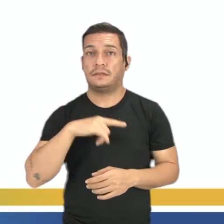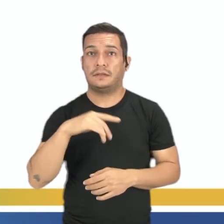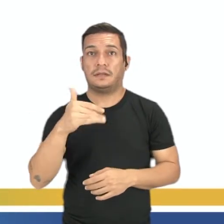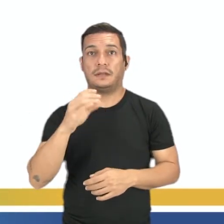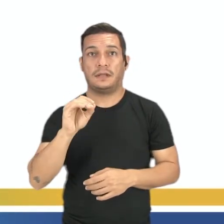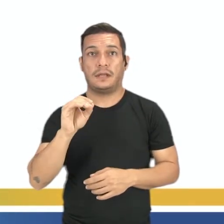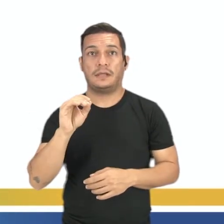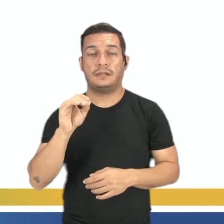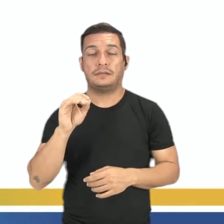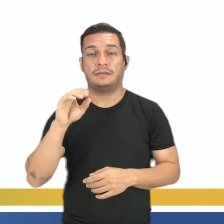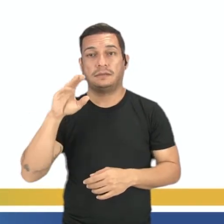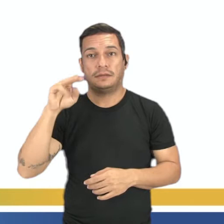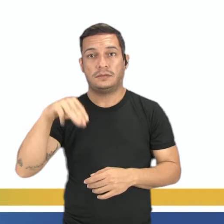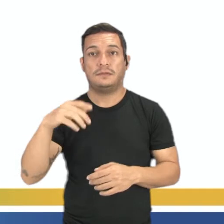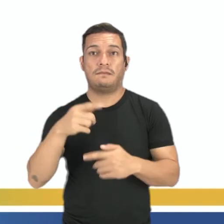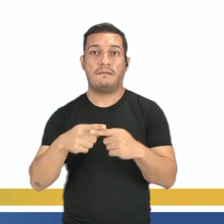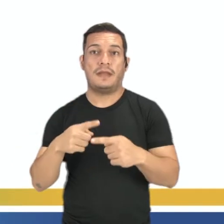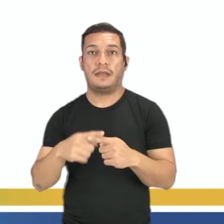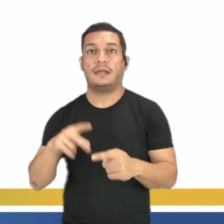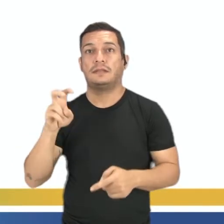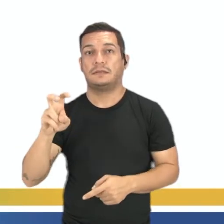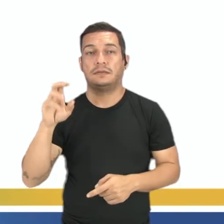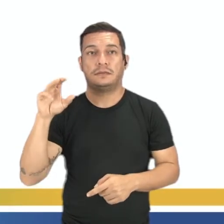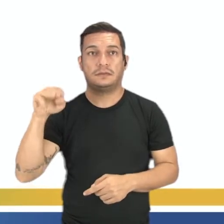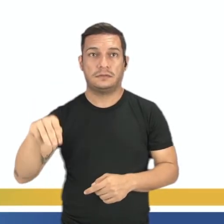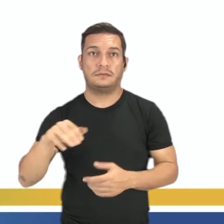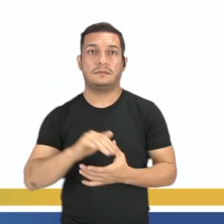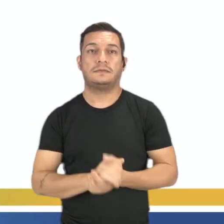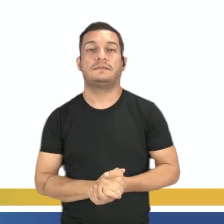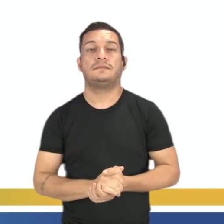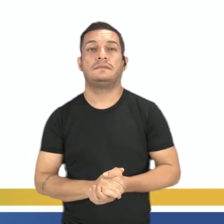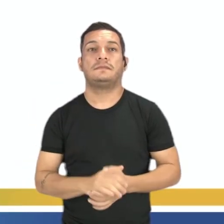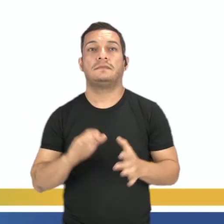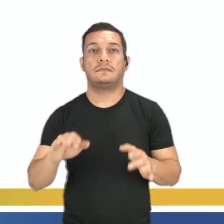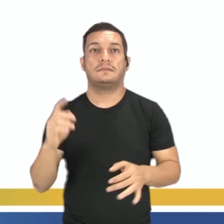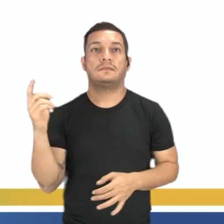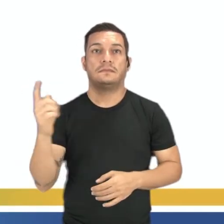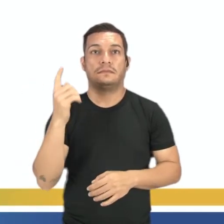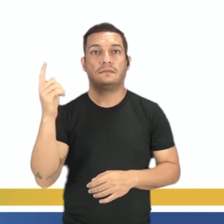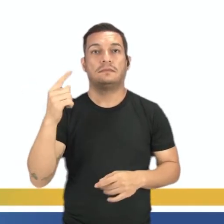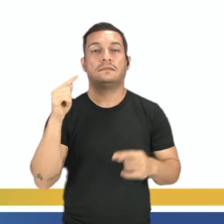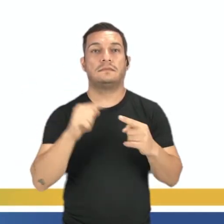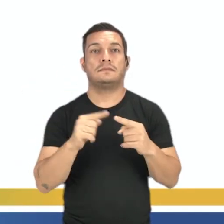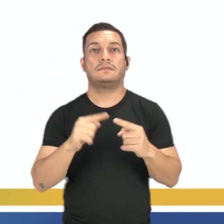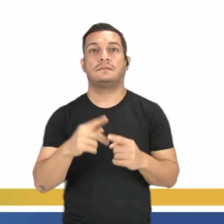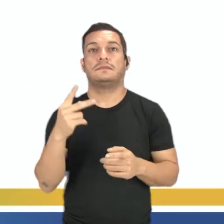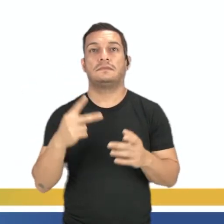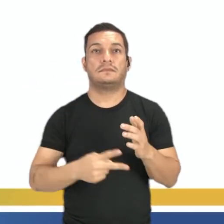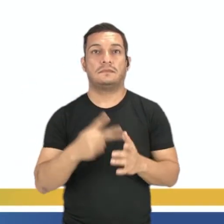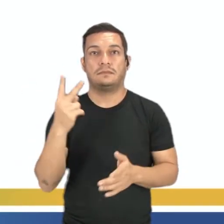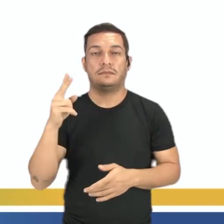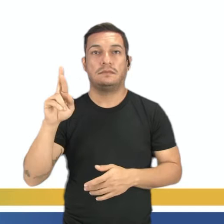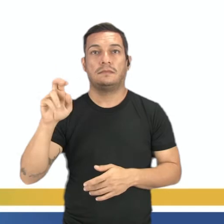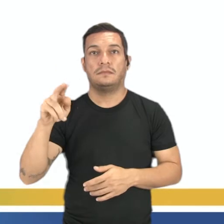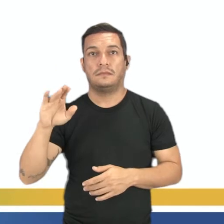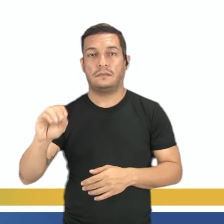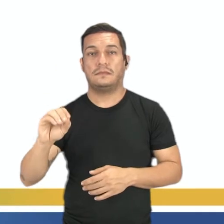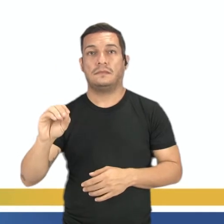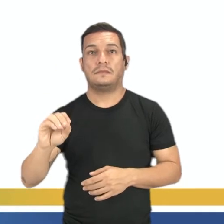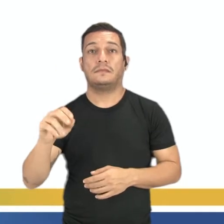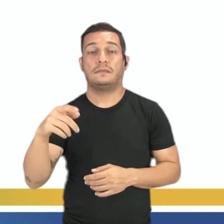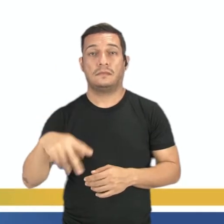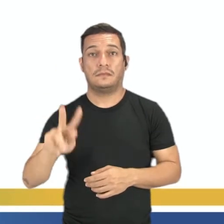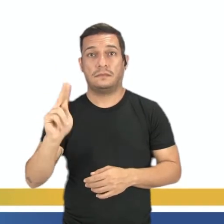10 centímetros, a metade vamos ter 5 centímetros. Assim, a altura equivale a 2 vezes o